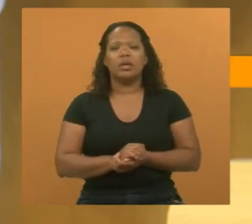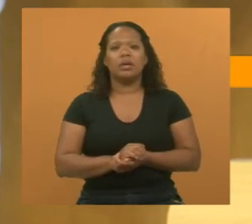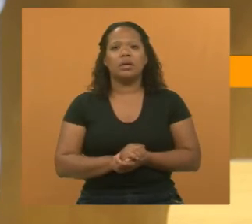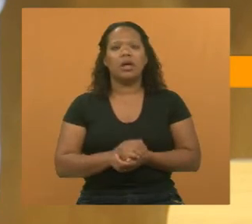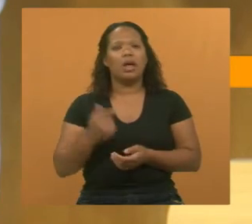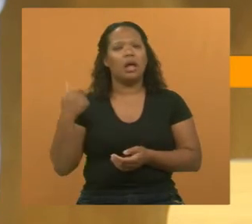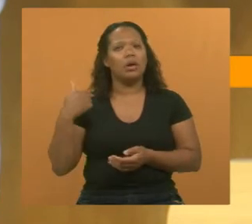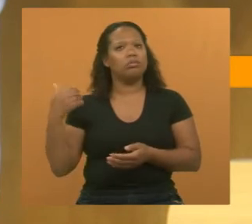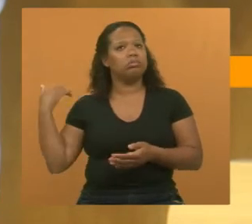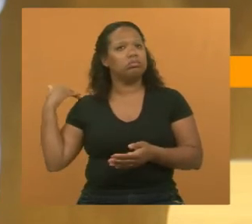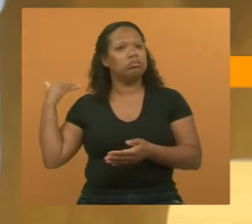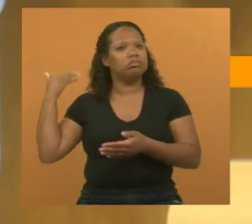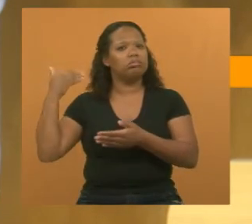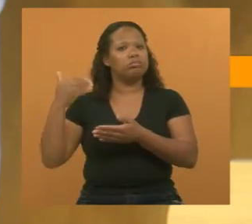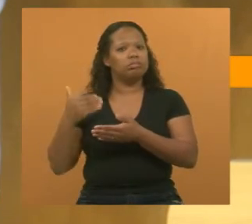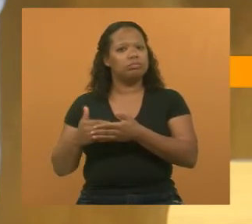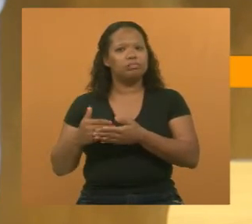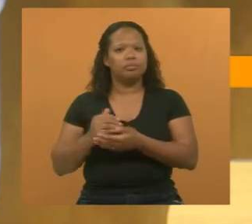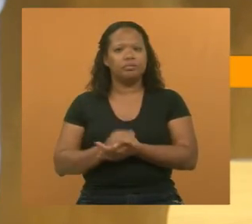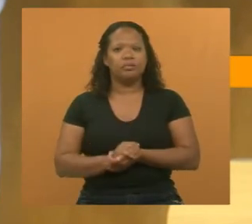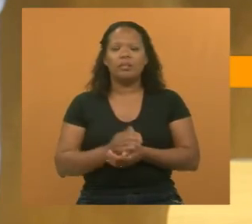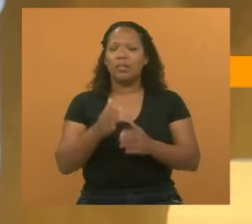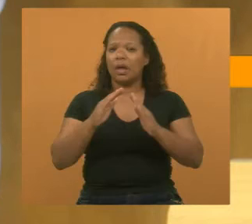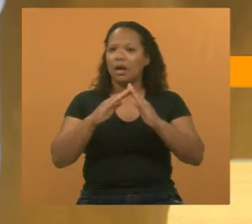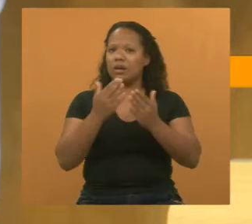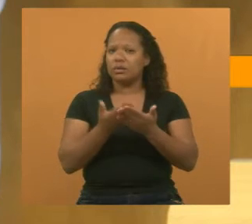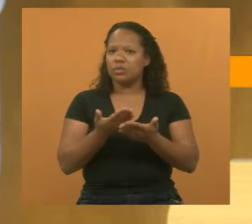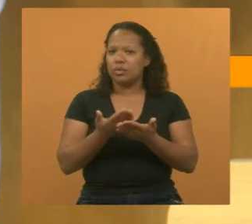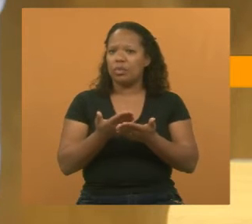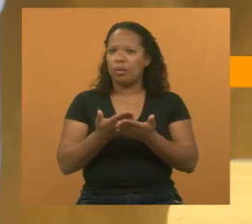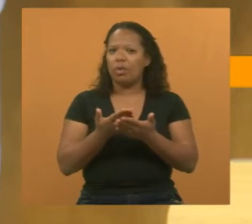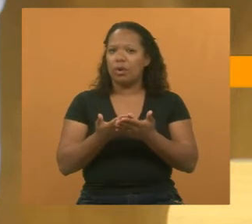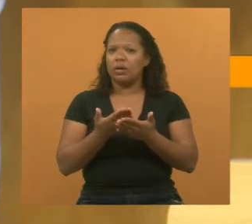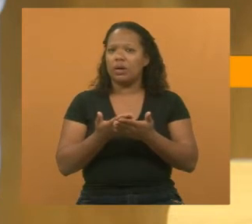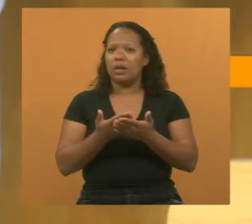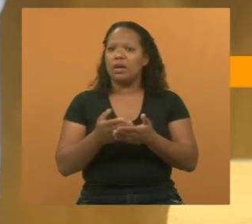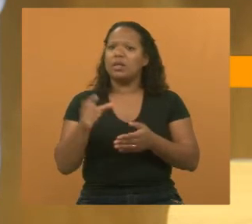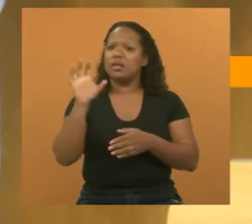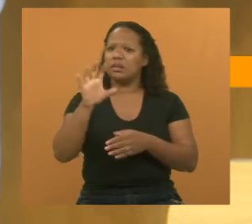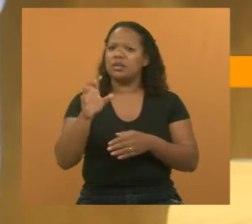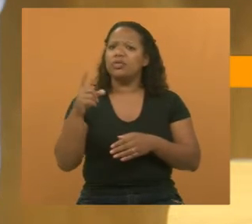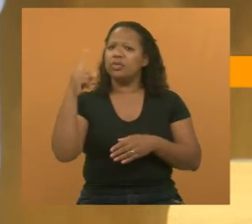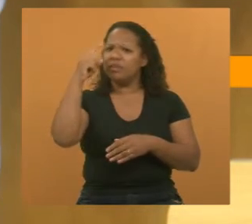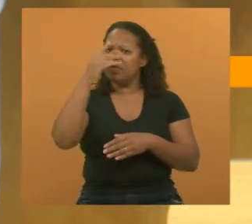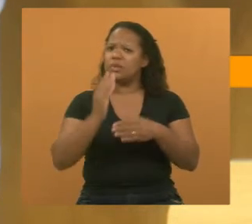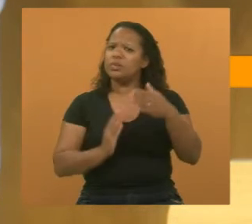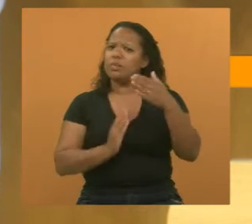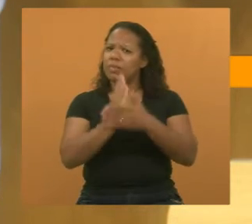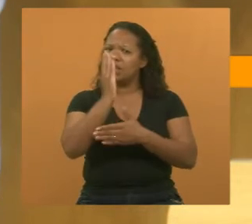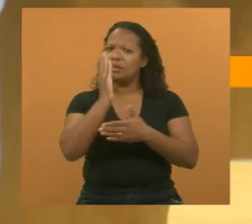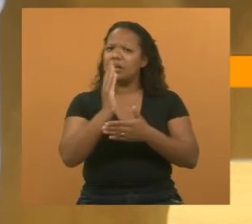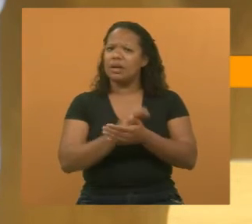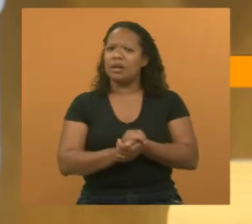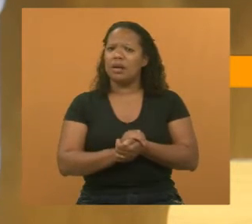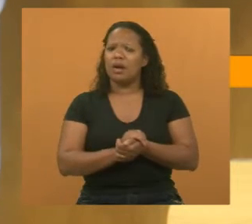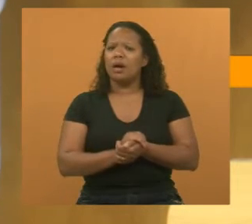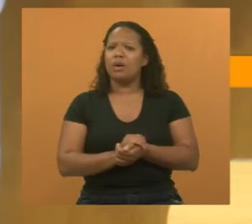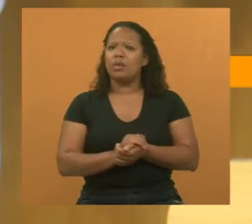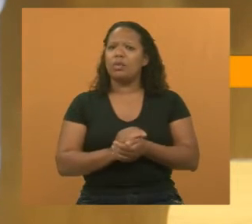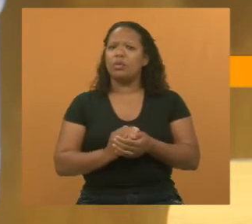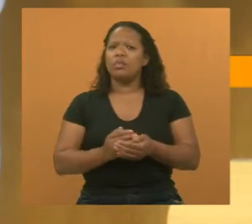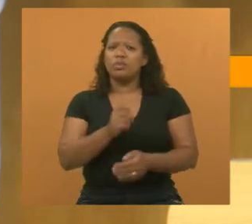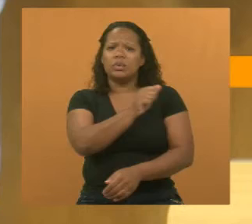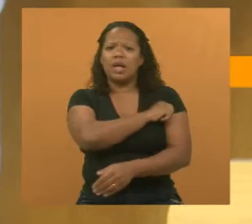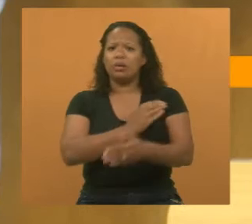assim, em que, na verdade, a escola estadual era muito difícil passar. Os alunos eram